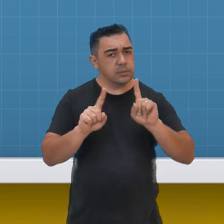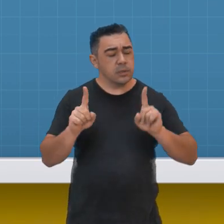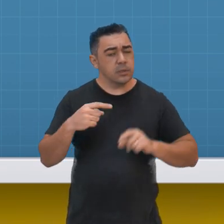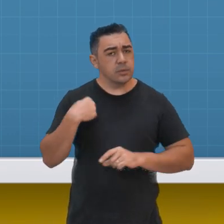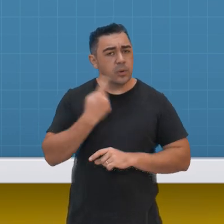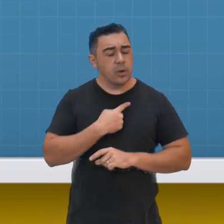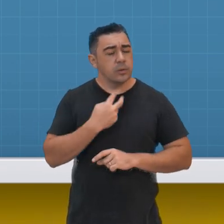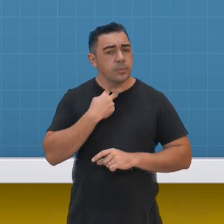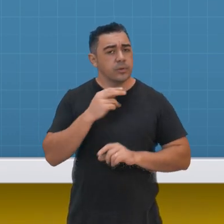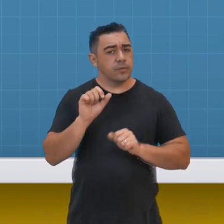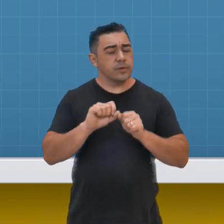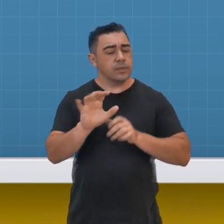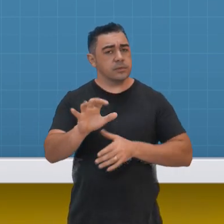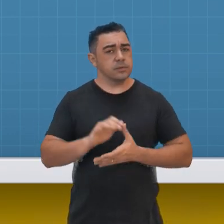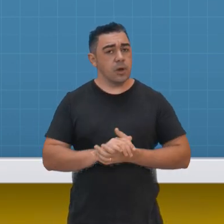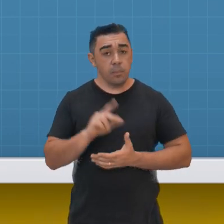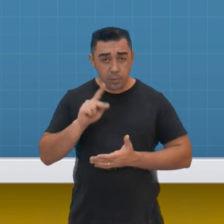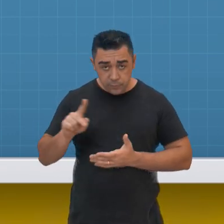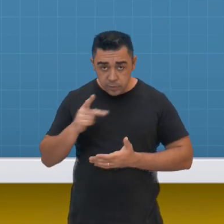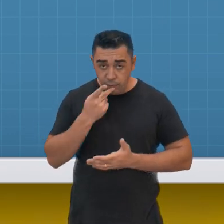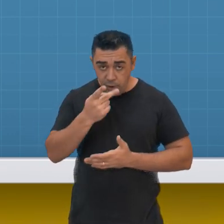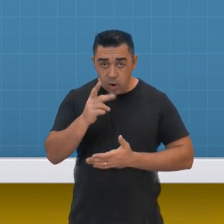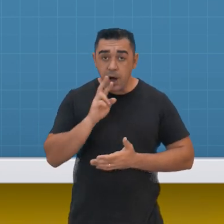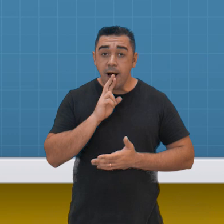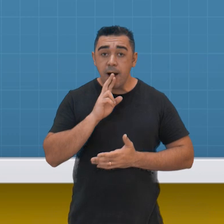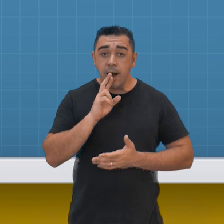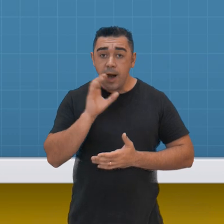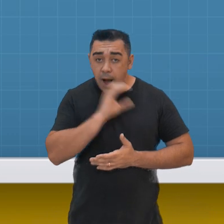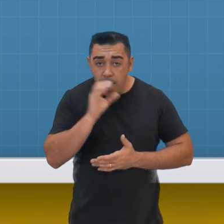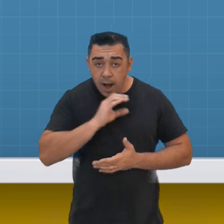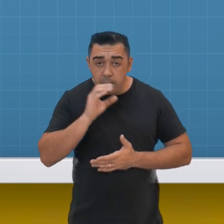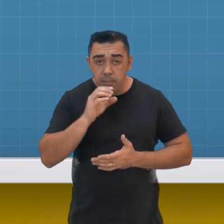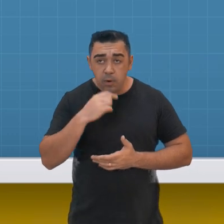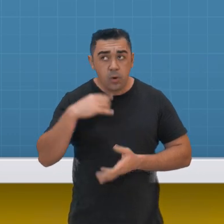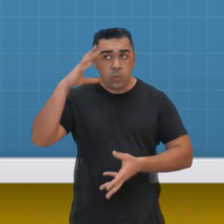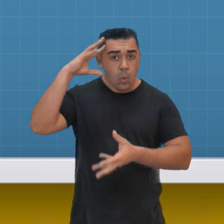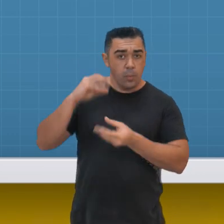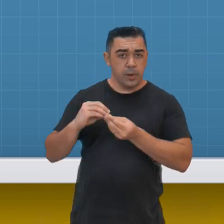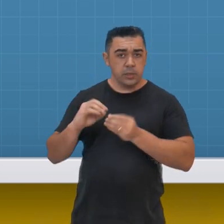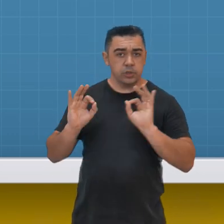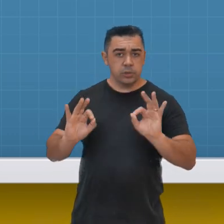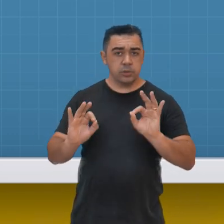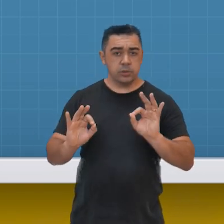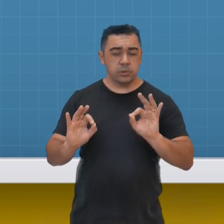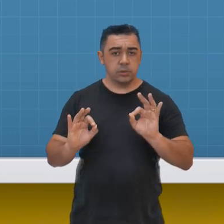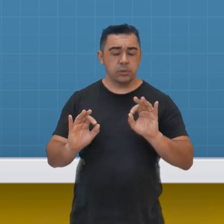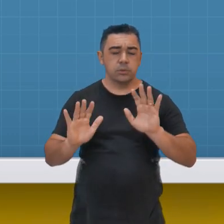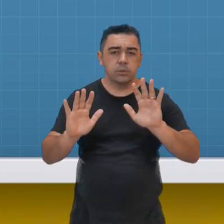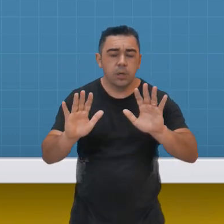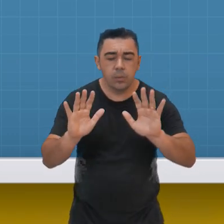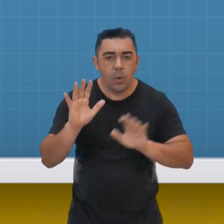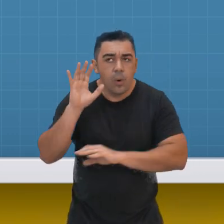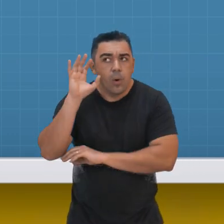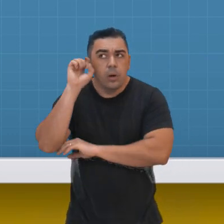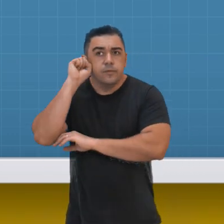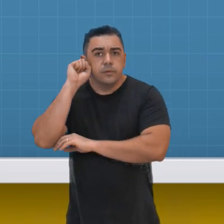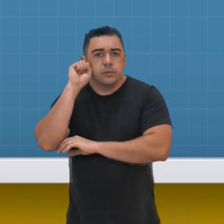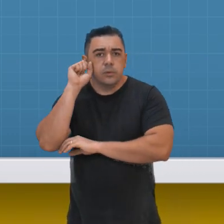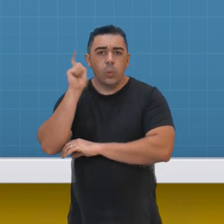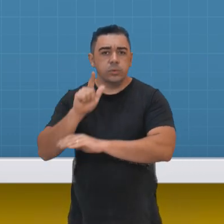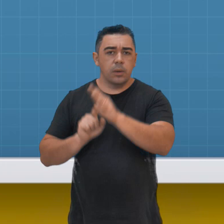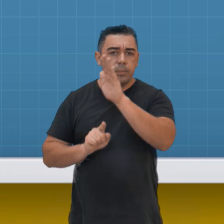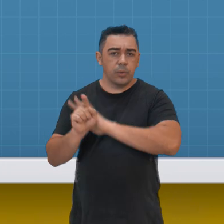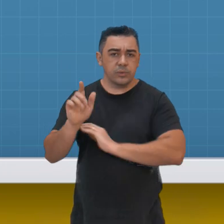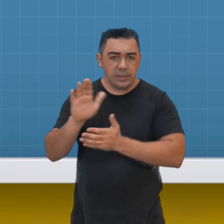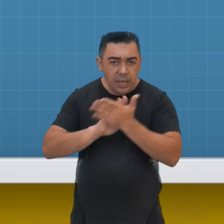Não podemos. O professor falou rápido, eu não entendi. Não houve, eu não consegui